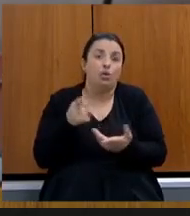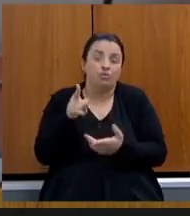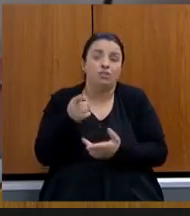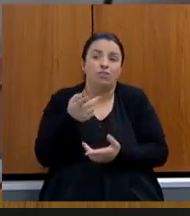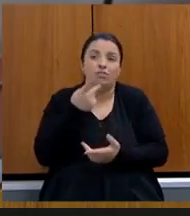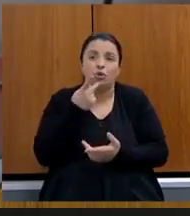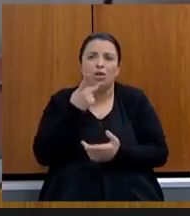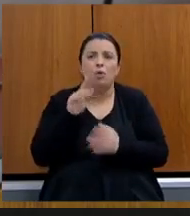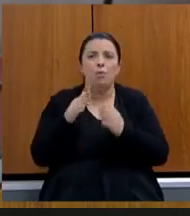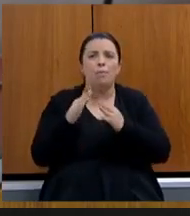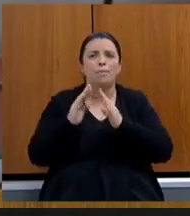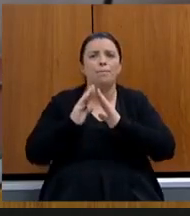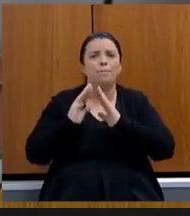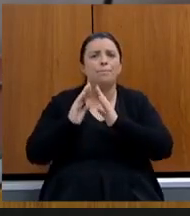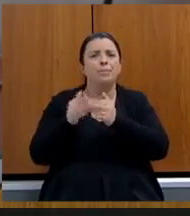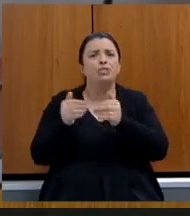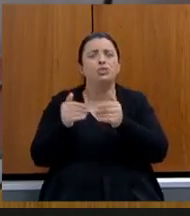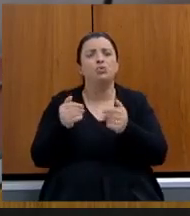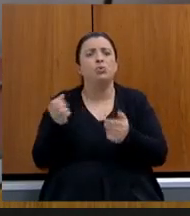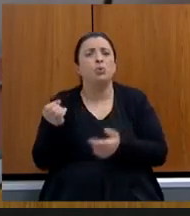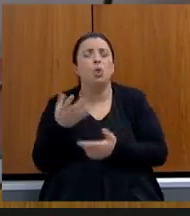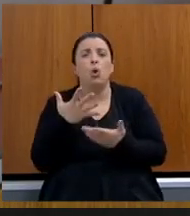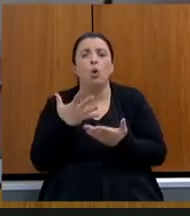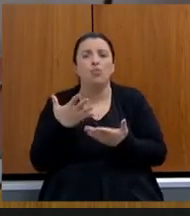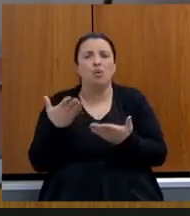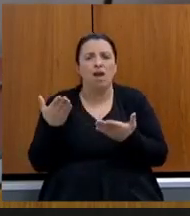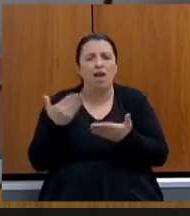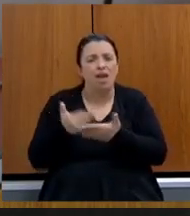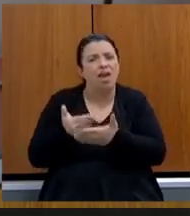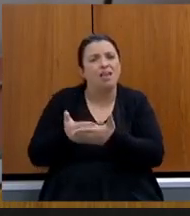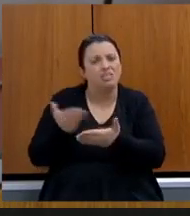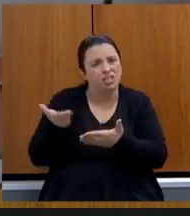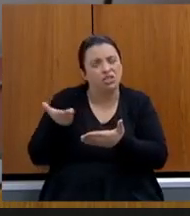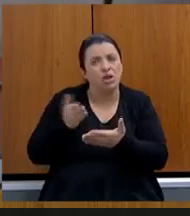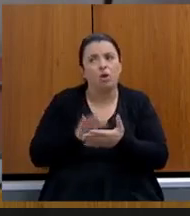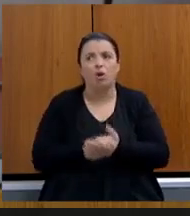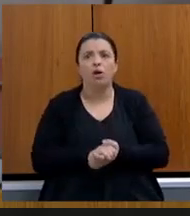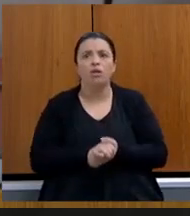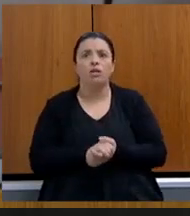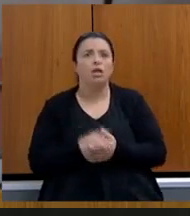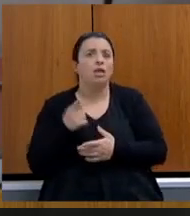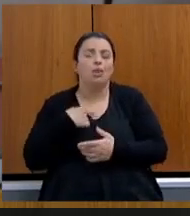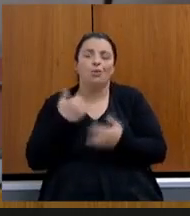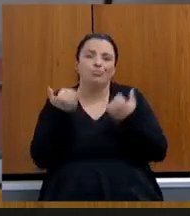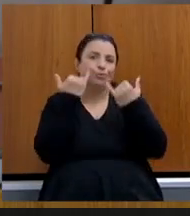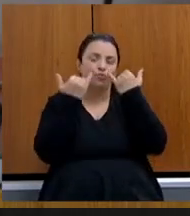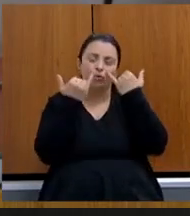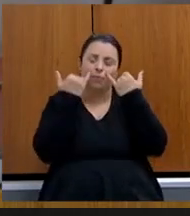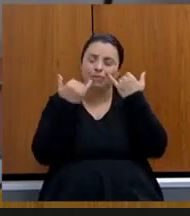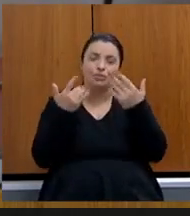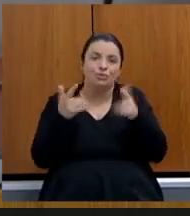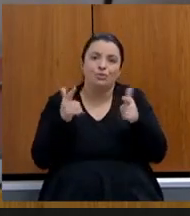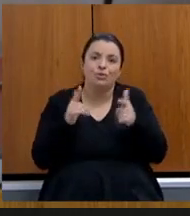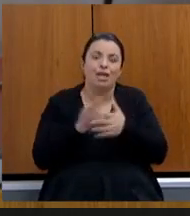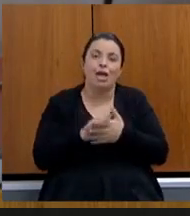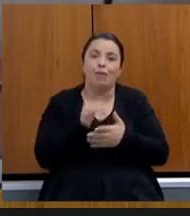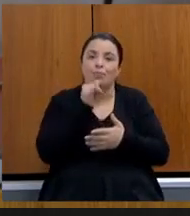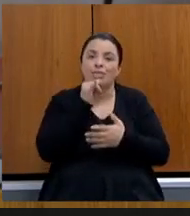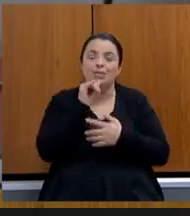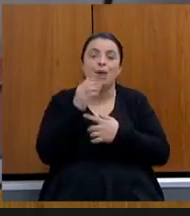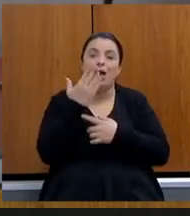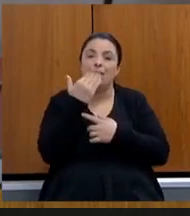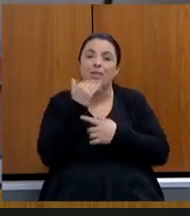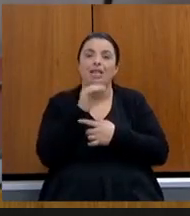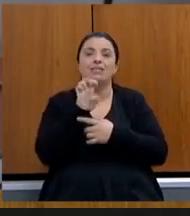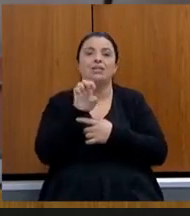né foi uma solicitação feita recentemente a equipe tá analisando eu não tenho informação para de atualizar em relação a essa situação da alimentação da